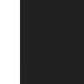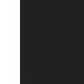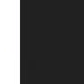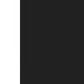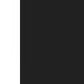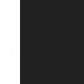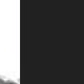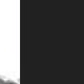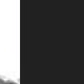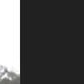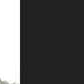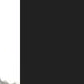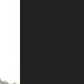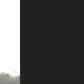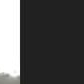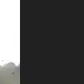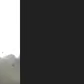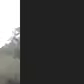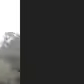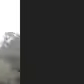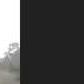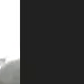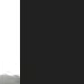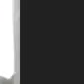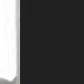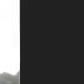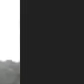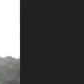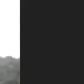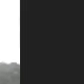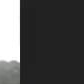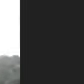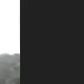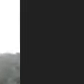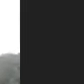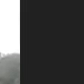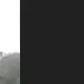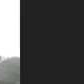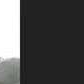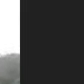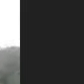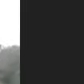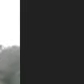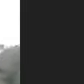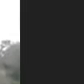o fim agora, mandar um requerimento ao secretário estadual de Fazenda para poder